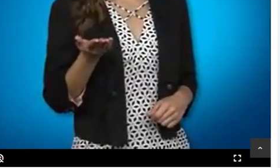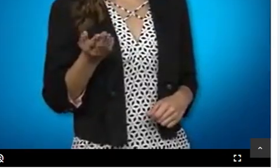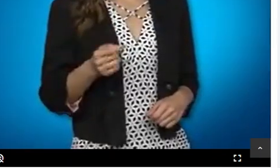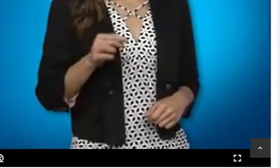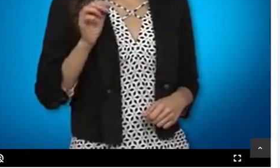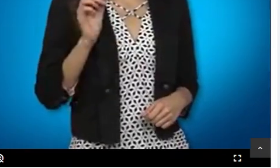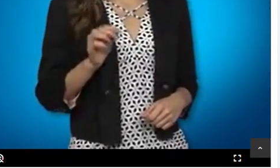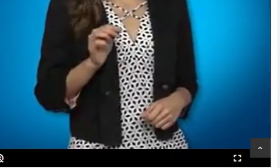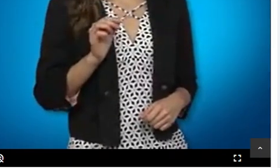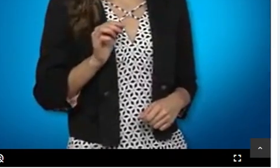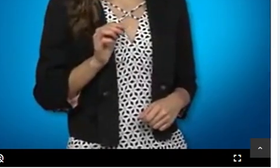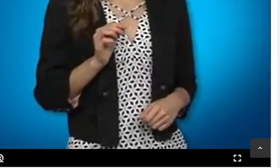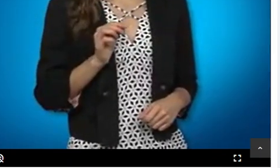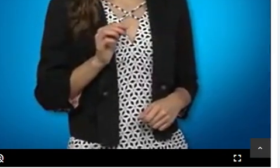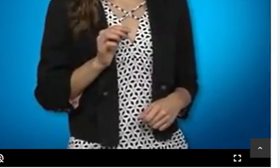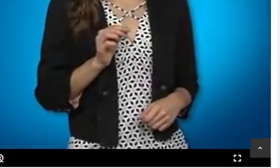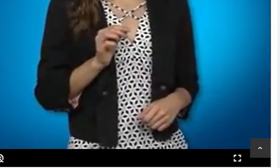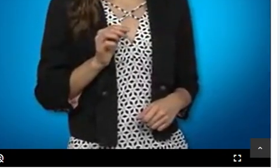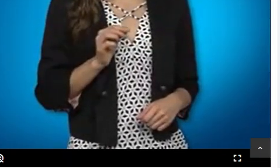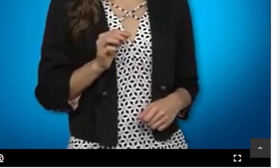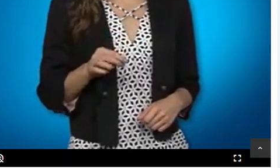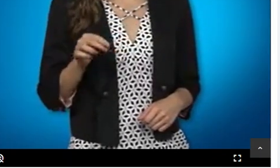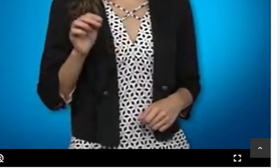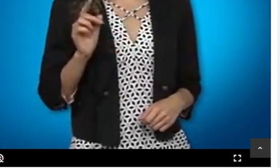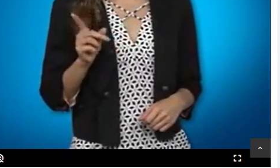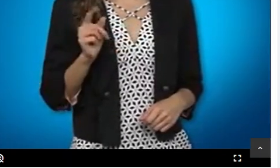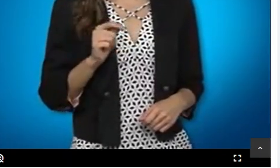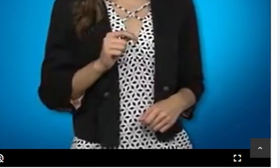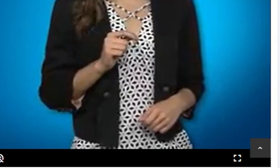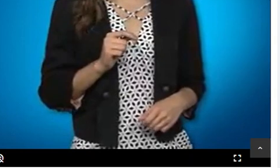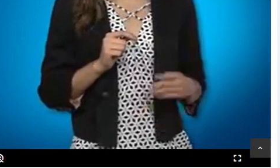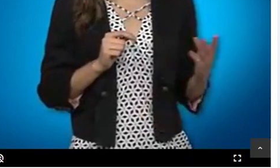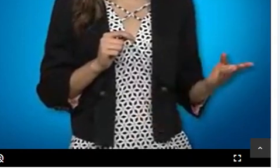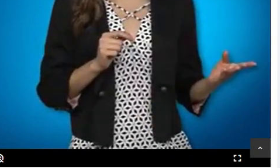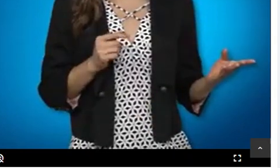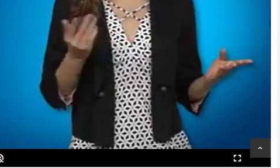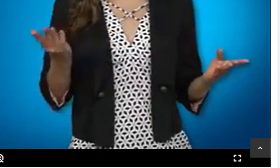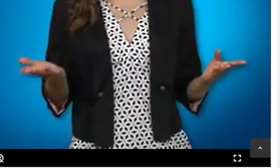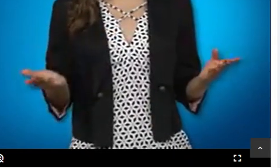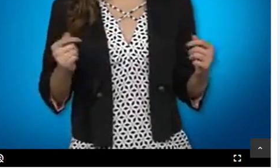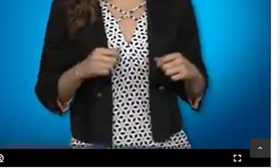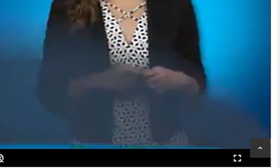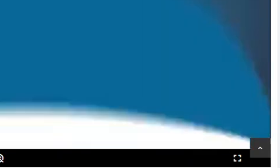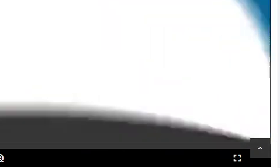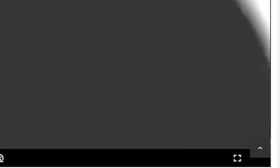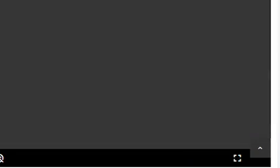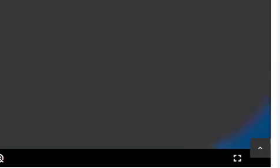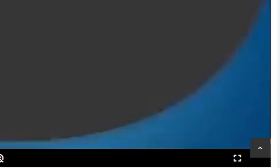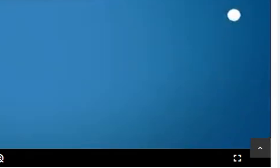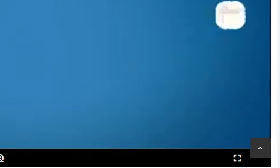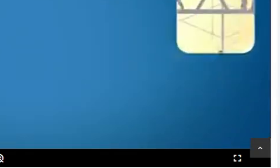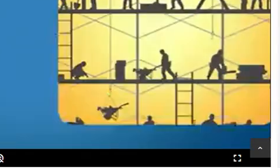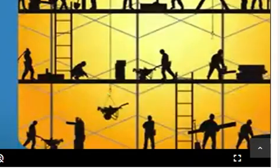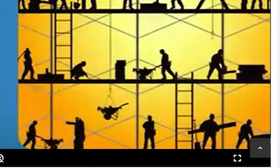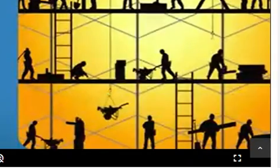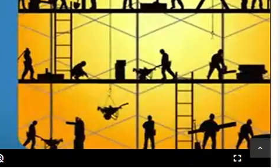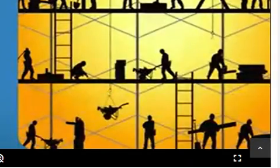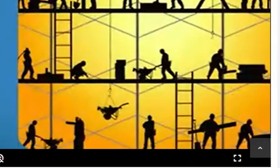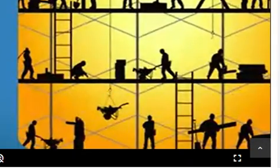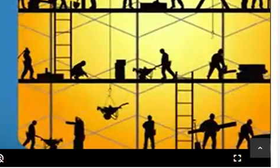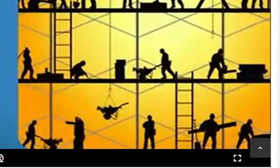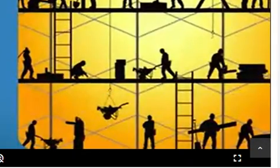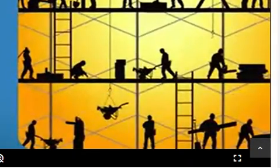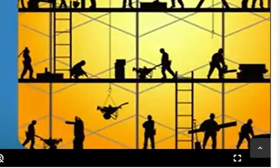desse projeto é minimizar as distâncias de trabalho e a movimentação de pessoal e material. Ele contempla